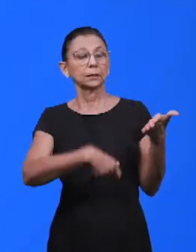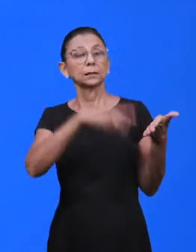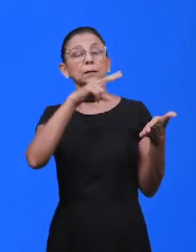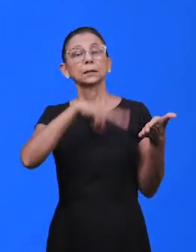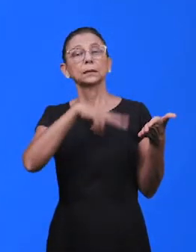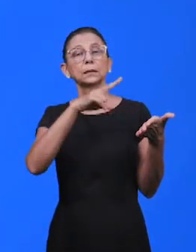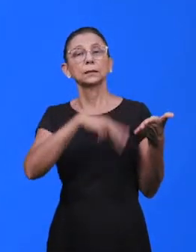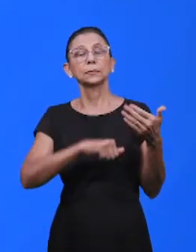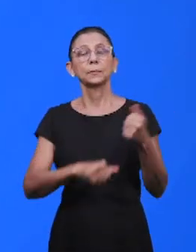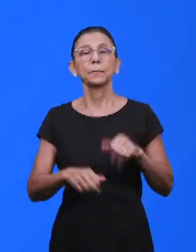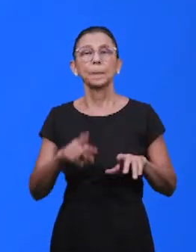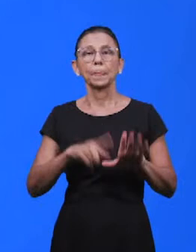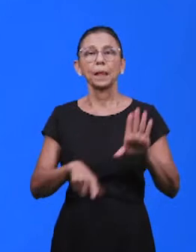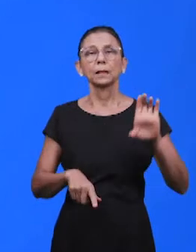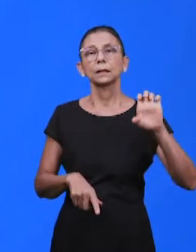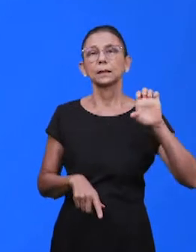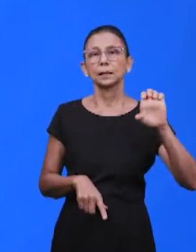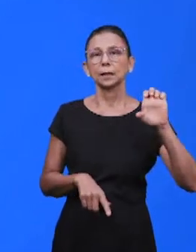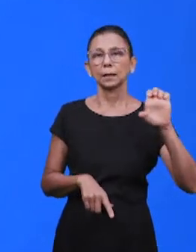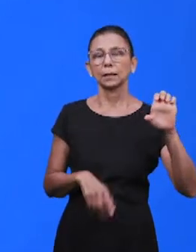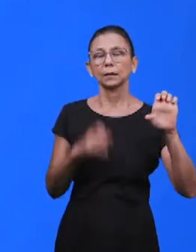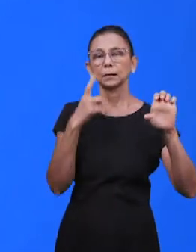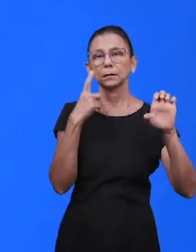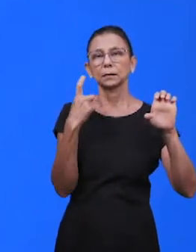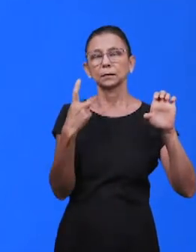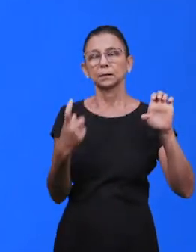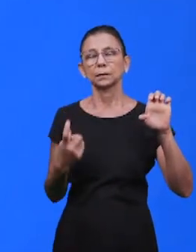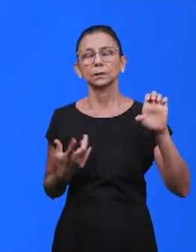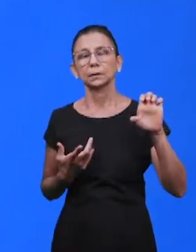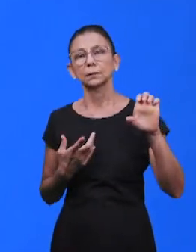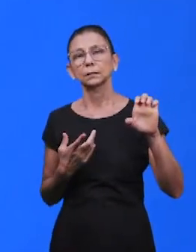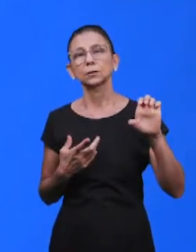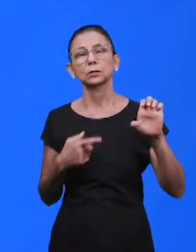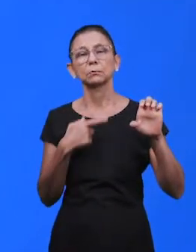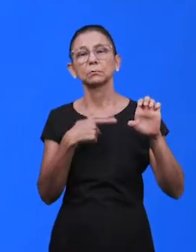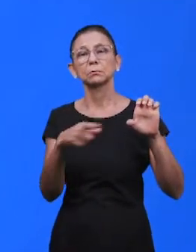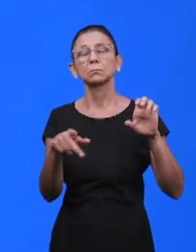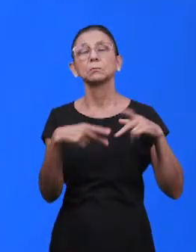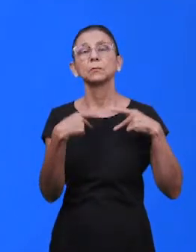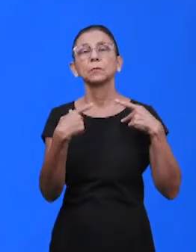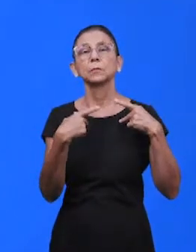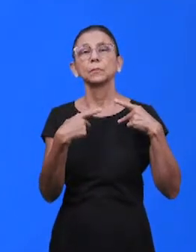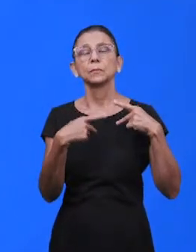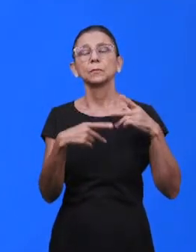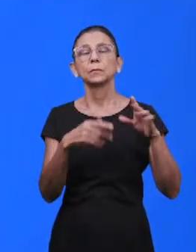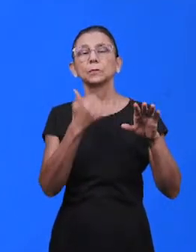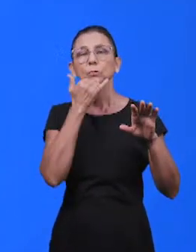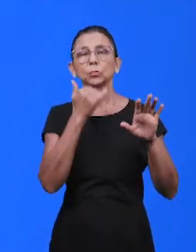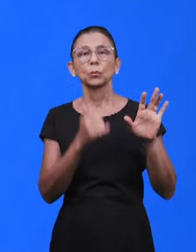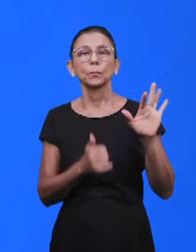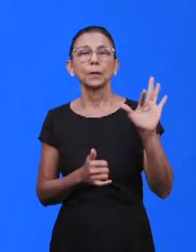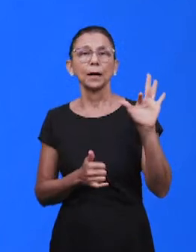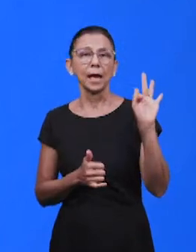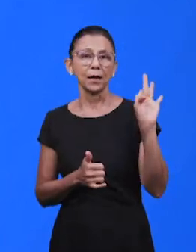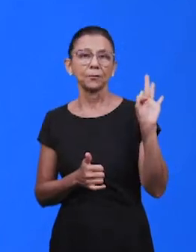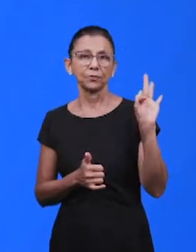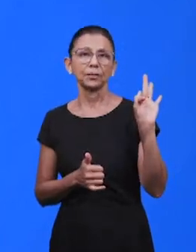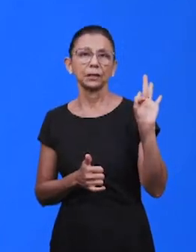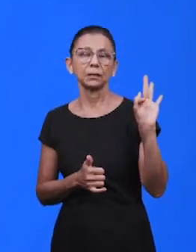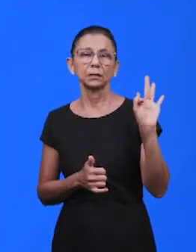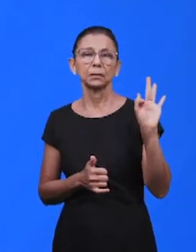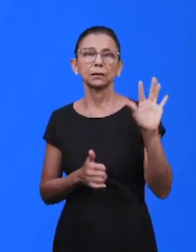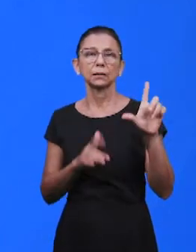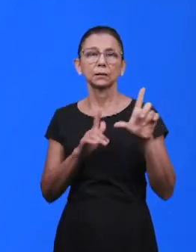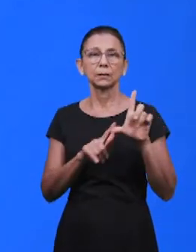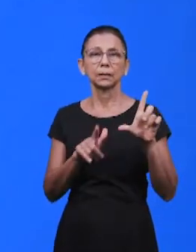E, muito interessante, o que eles pregam, aliás, letra F, a experiência deles não é com